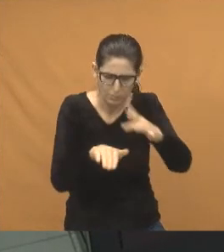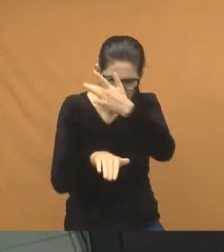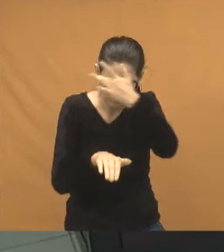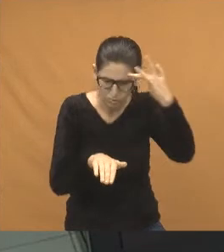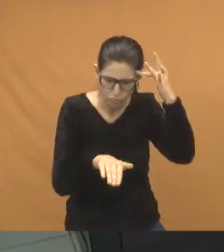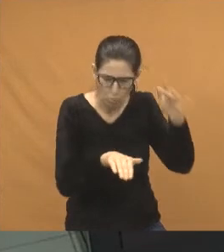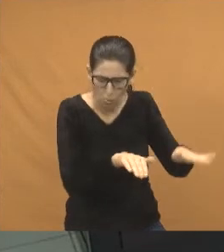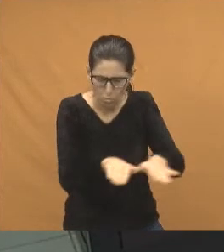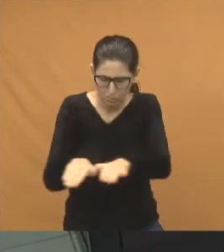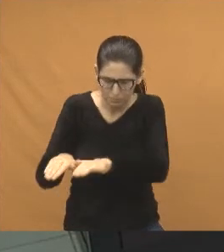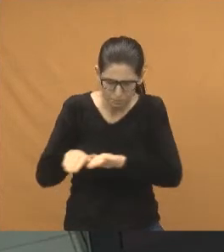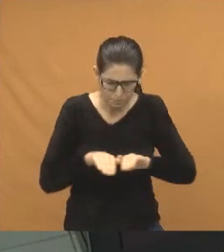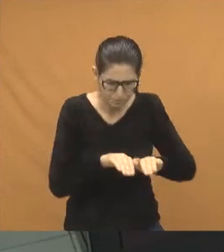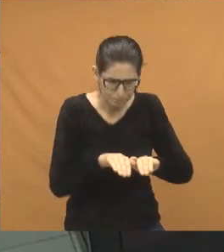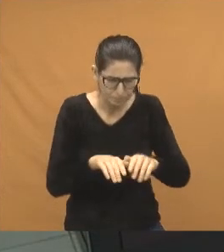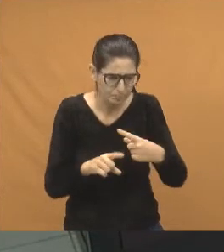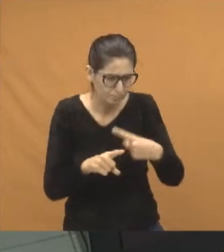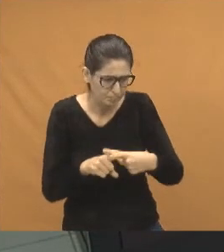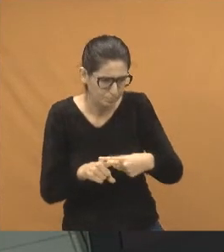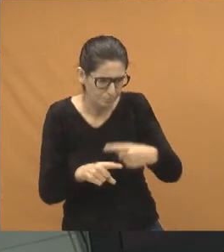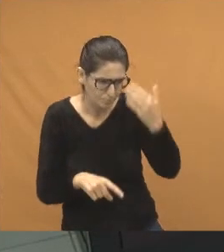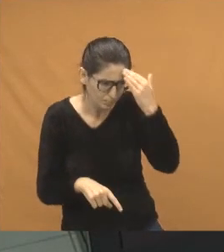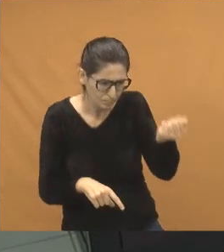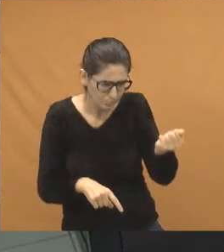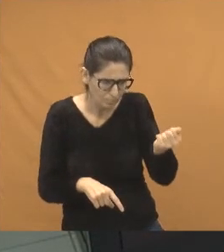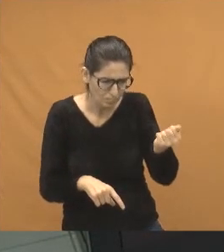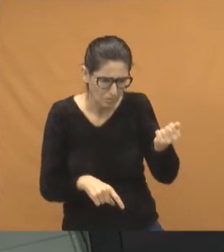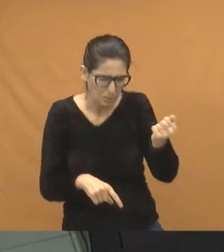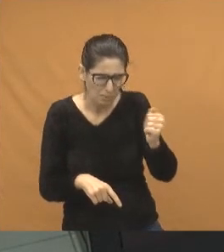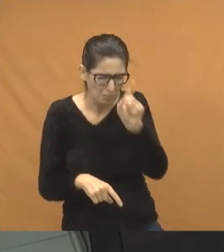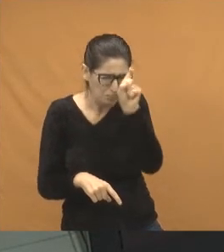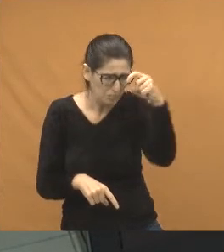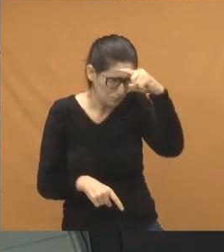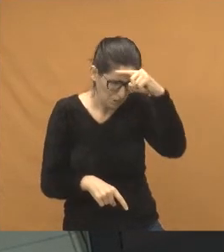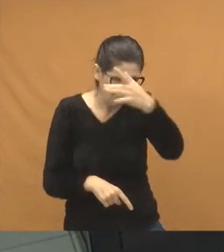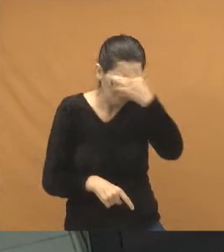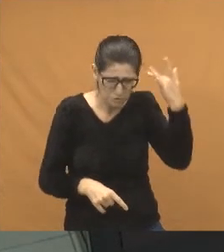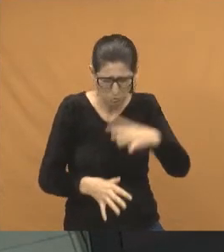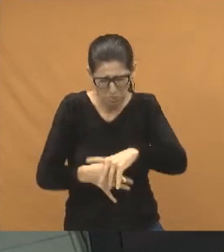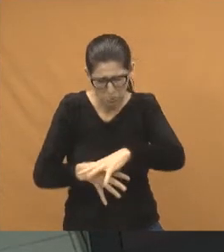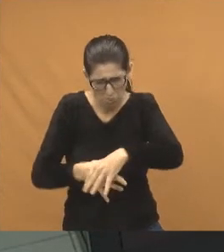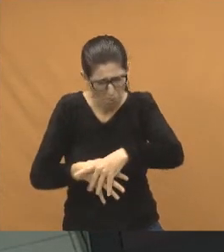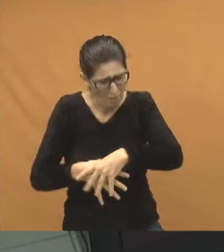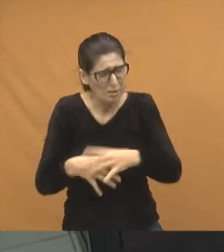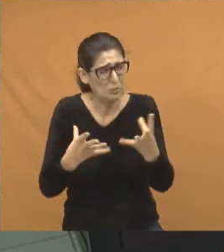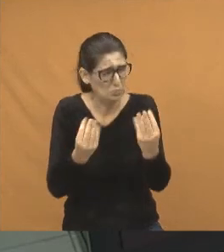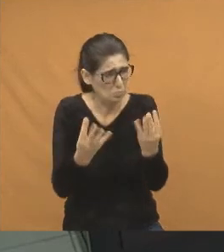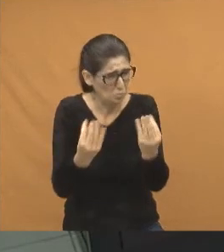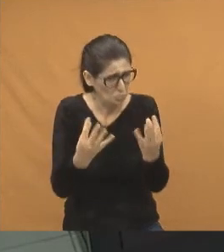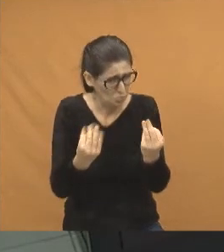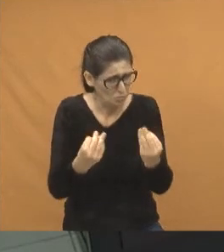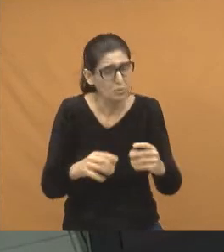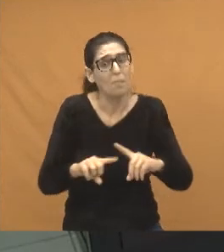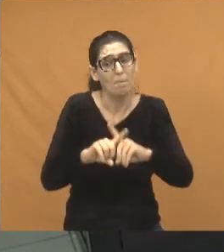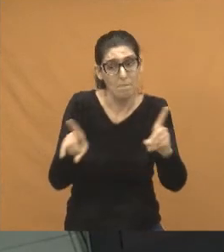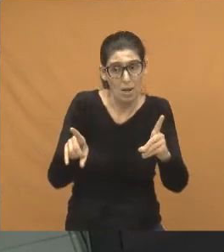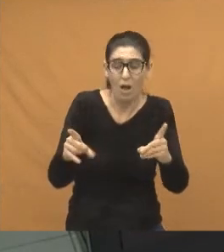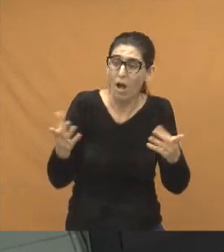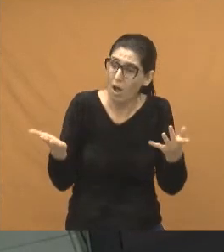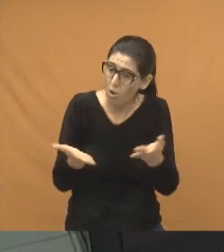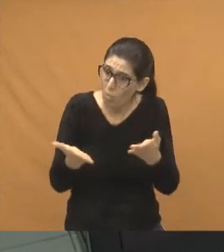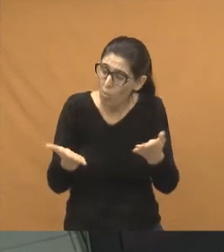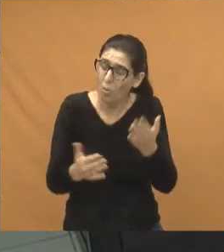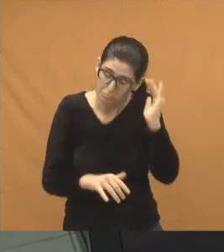que nesses lugares tem muita enfermidade gravíssima, né? Mas, nesse caso, a gente tem que ser favorável, porque está